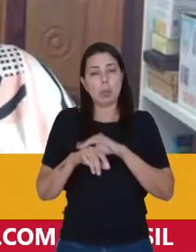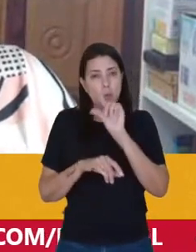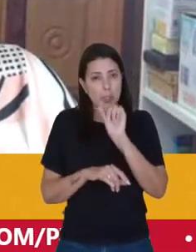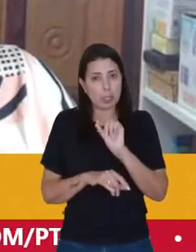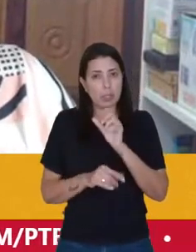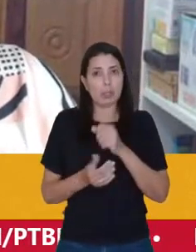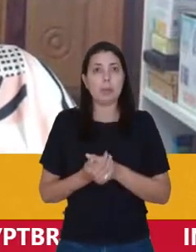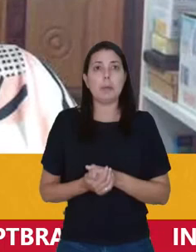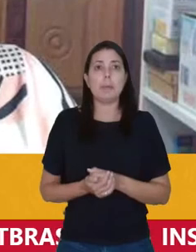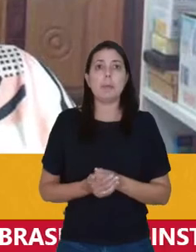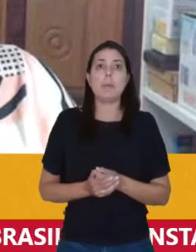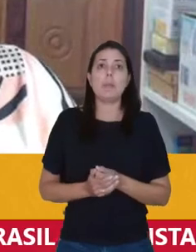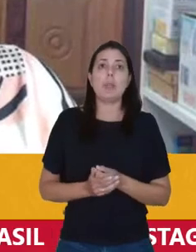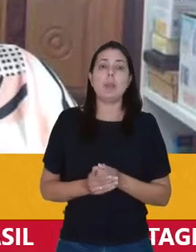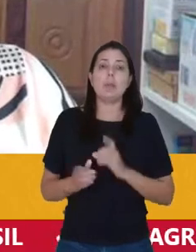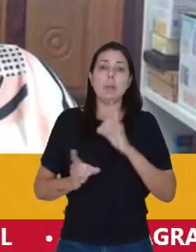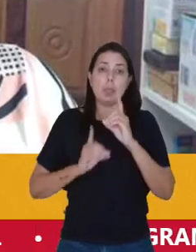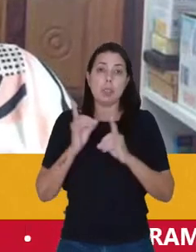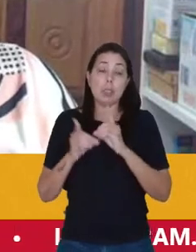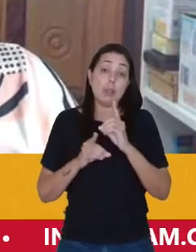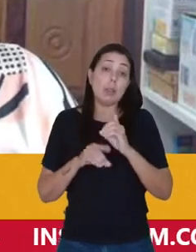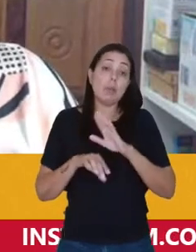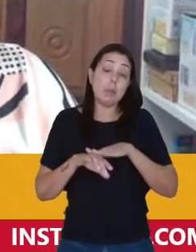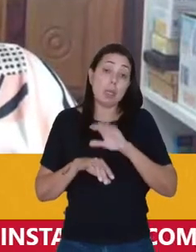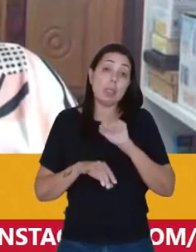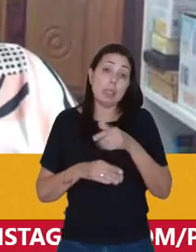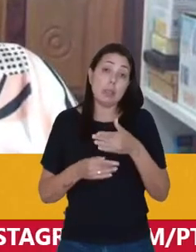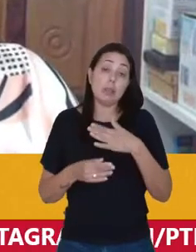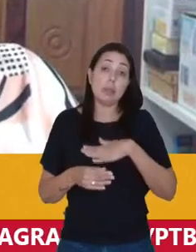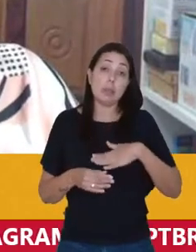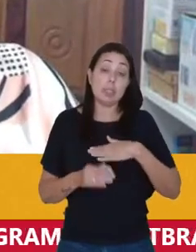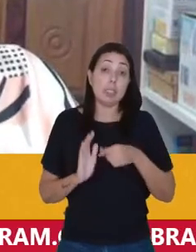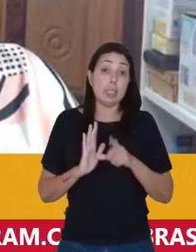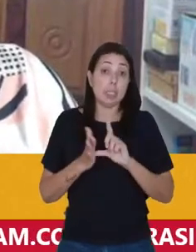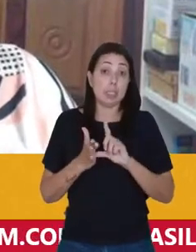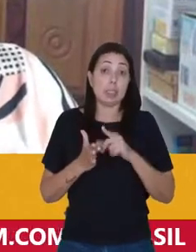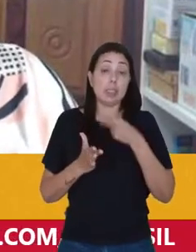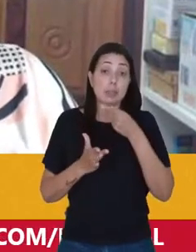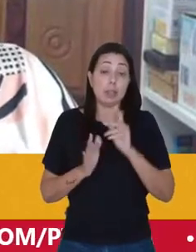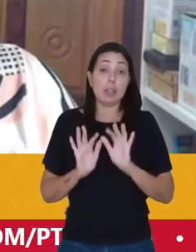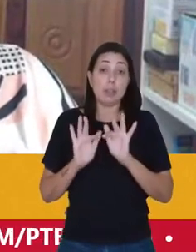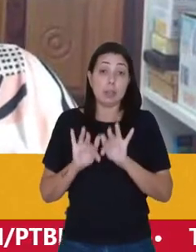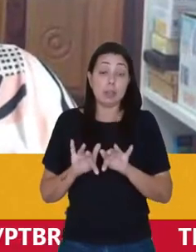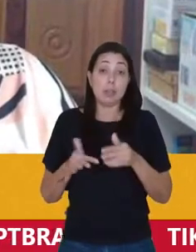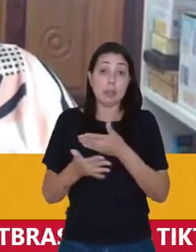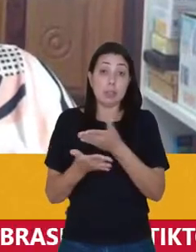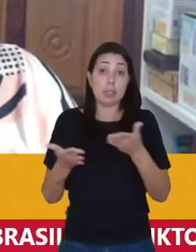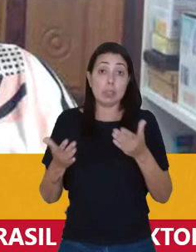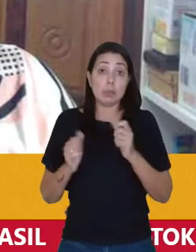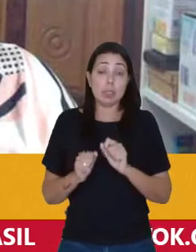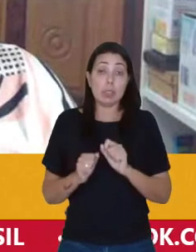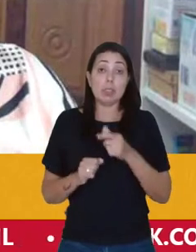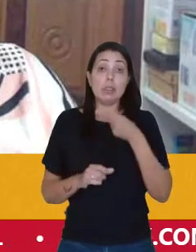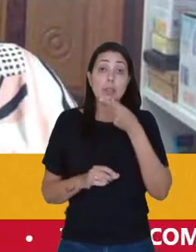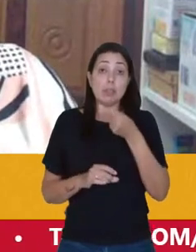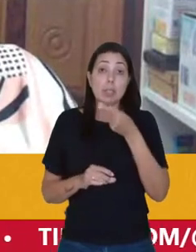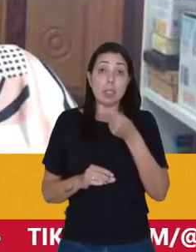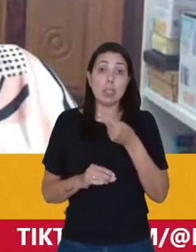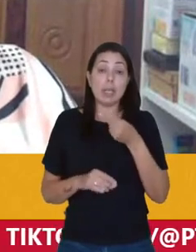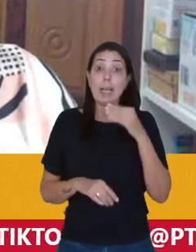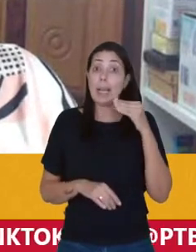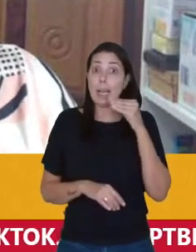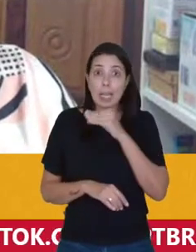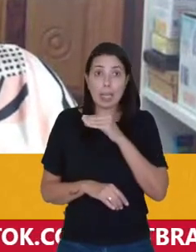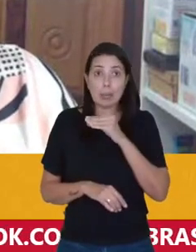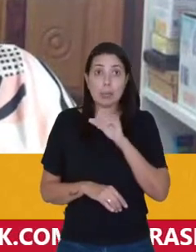né, para poder conversar mais um pouco. Então, eu queria que antes das considerações finais, vocês pudessem falar bem